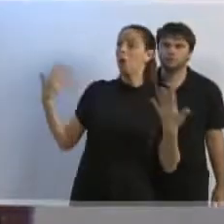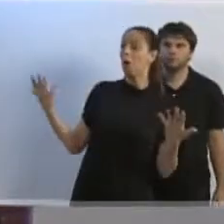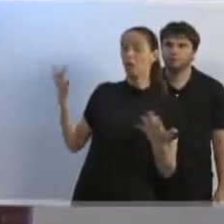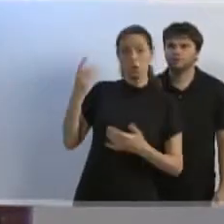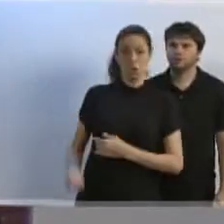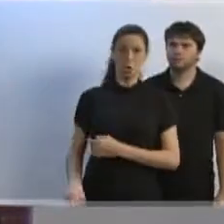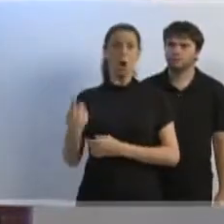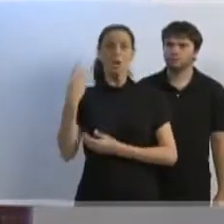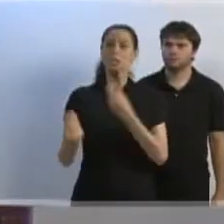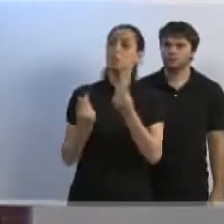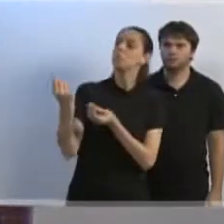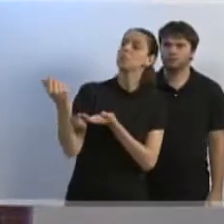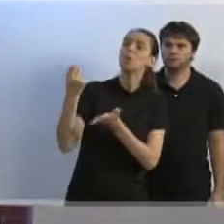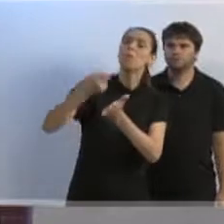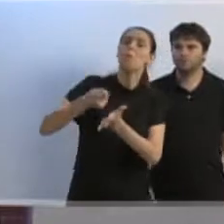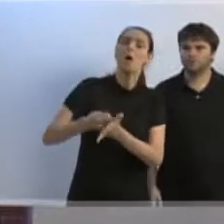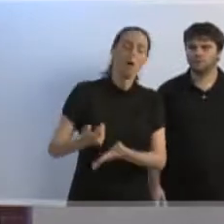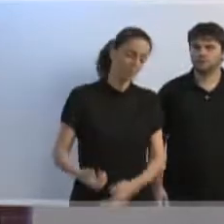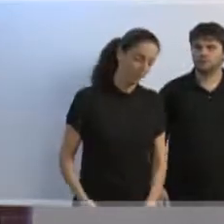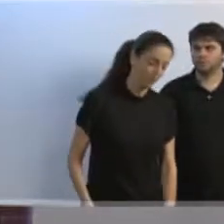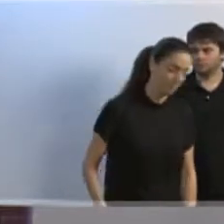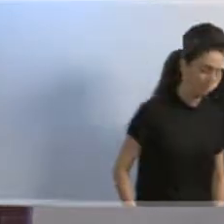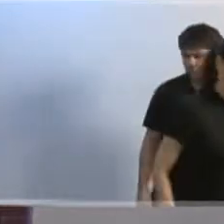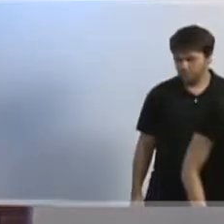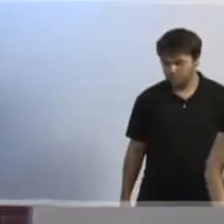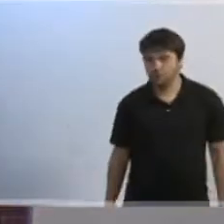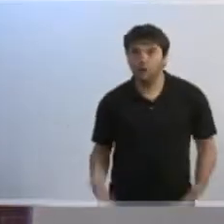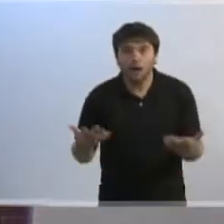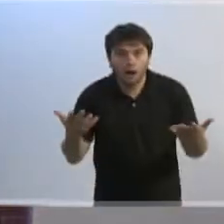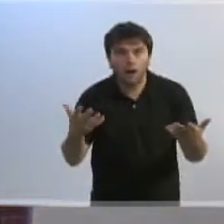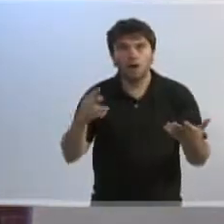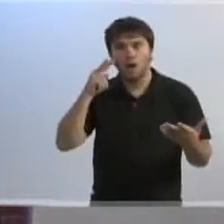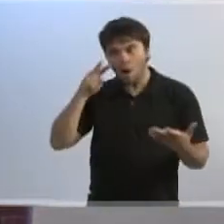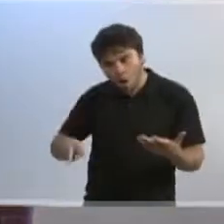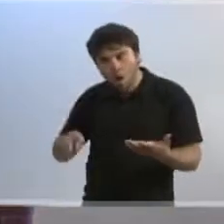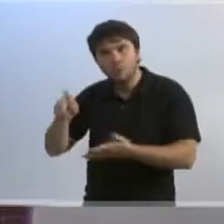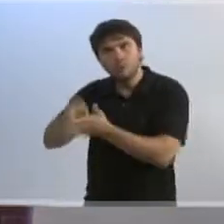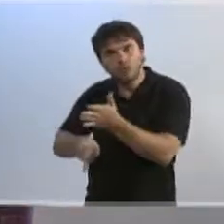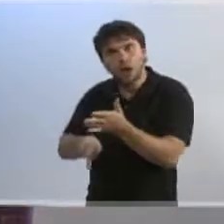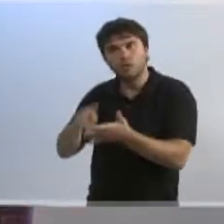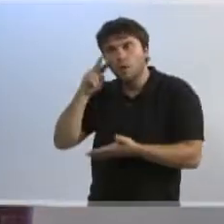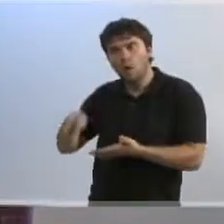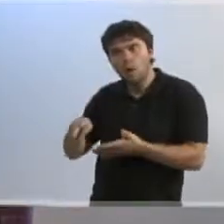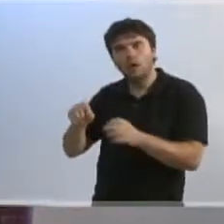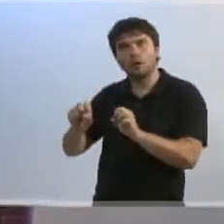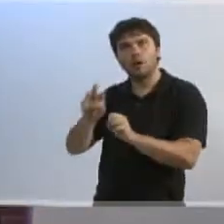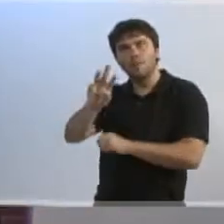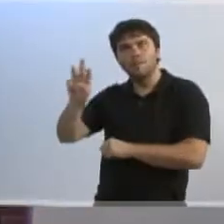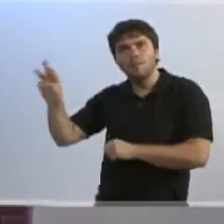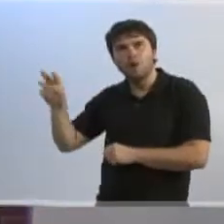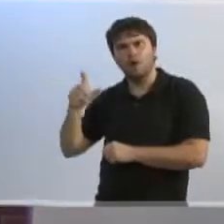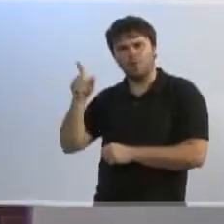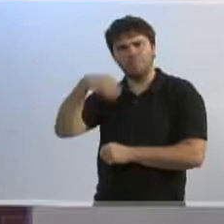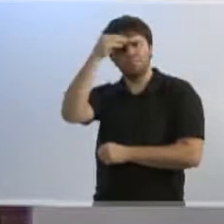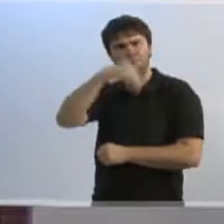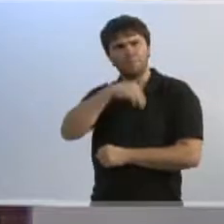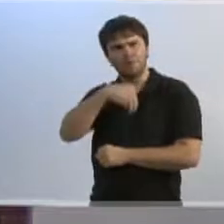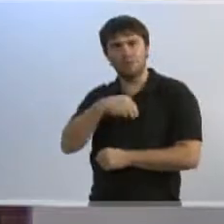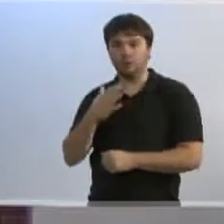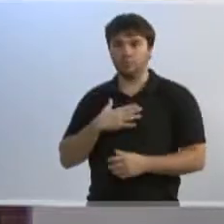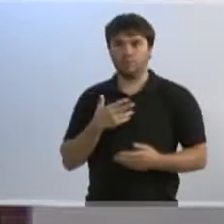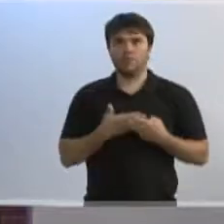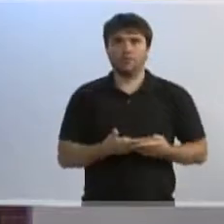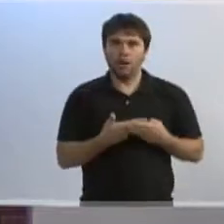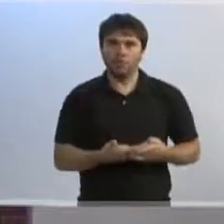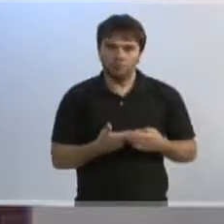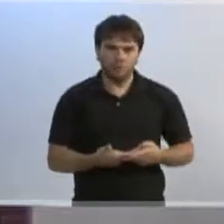cobram isso, eu quero ver para onde vai o dinheiro. Infame, olha o projeto, olha o portal. está lá, tem preguiça, e a minha paciência está se esgotando